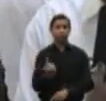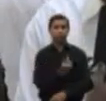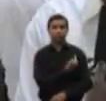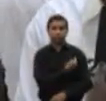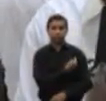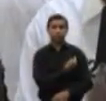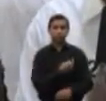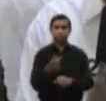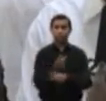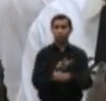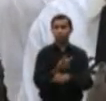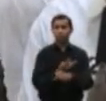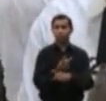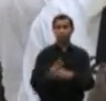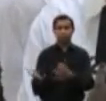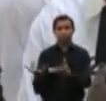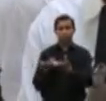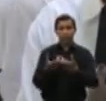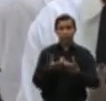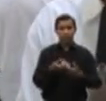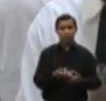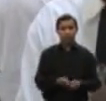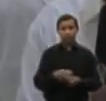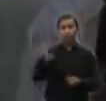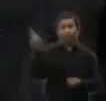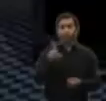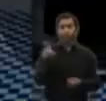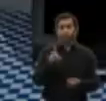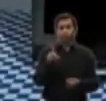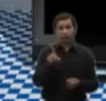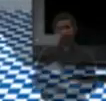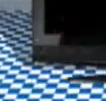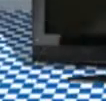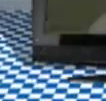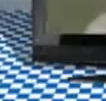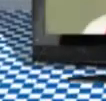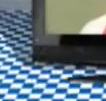nós procuramos fazer esse atendimento da melhor maneira possível.